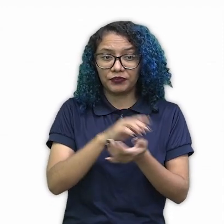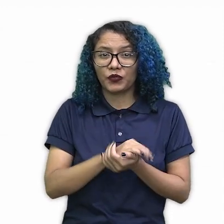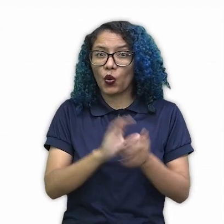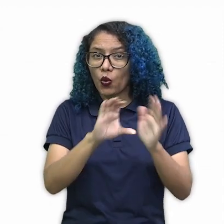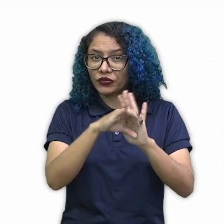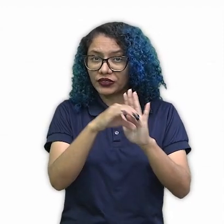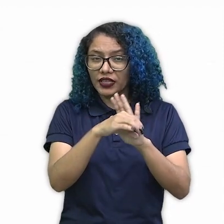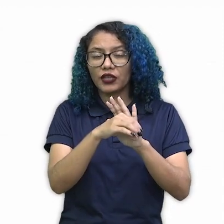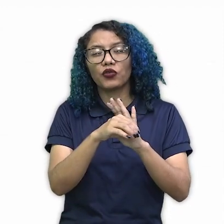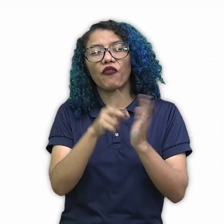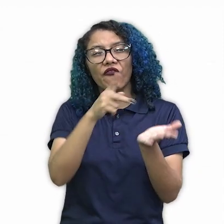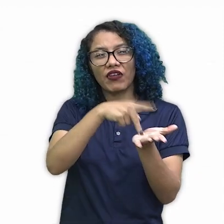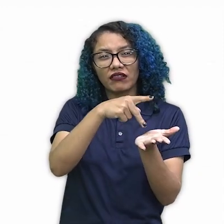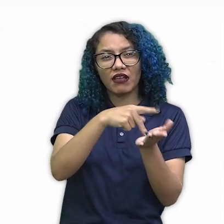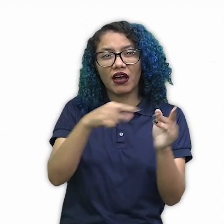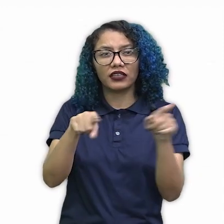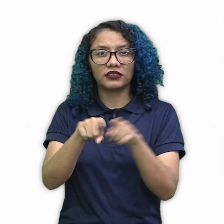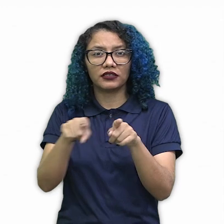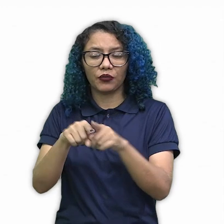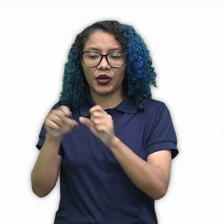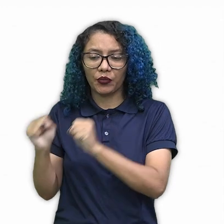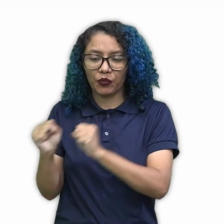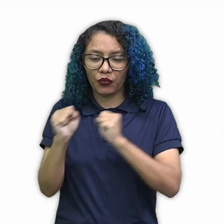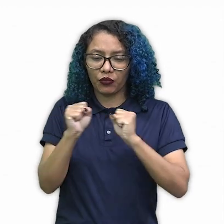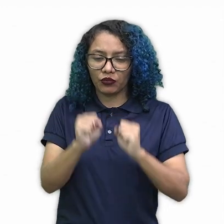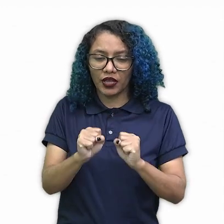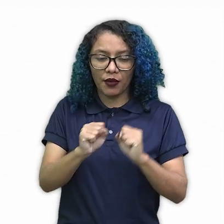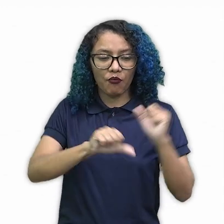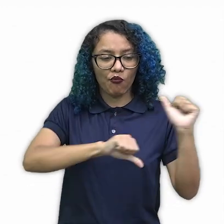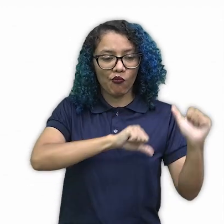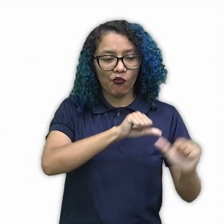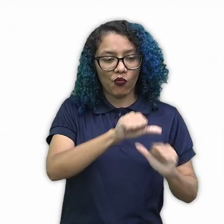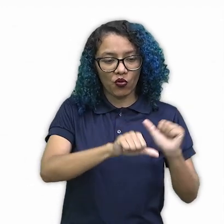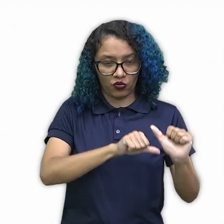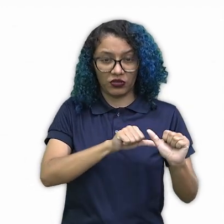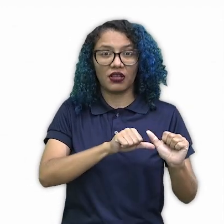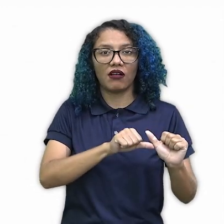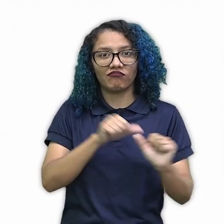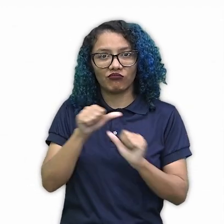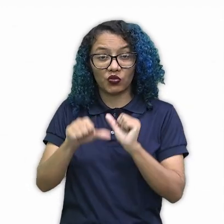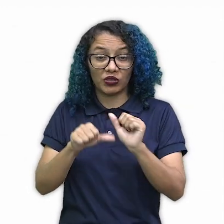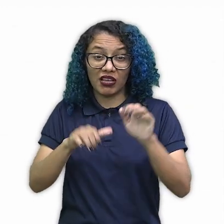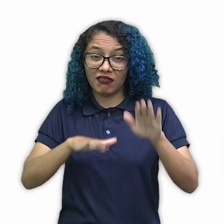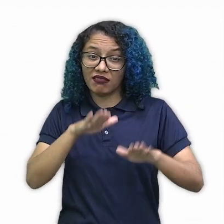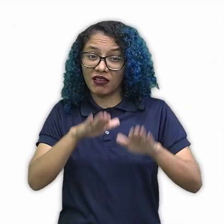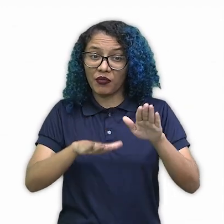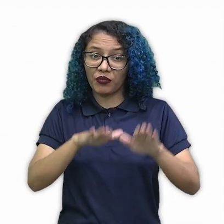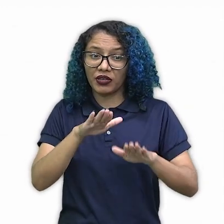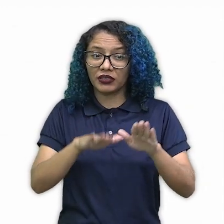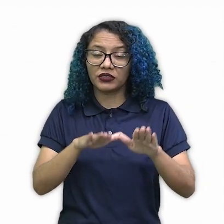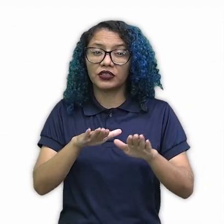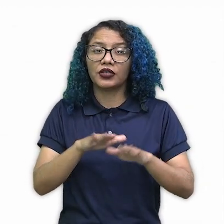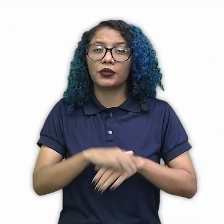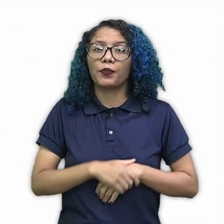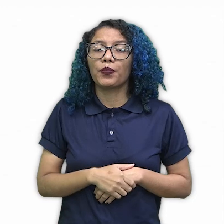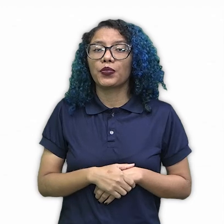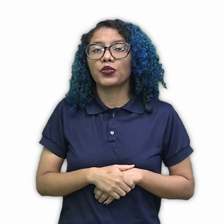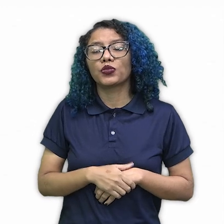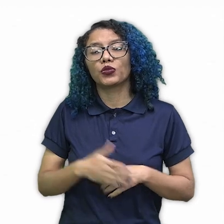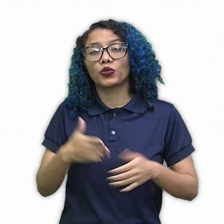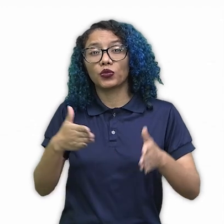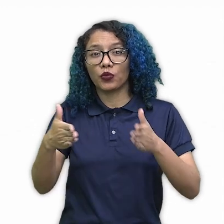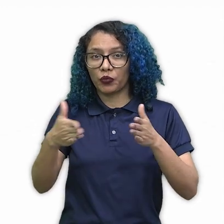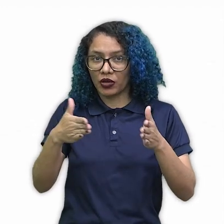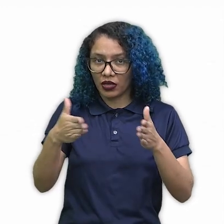ideia tanto da verdade quanto de poder, ela sofre alterações dependendo do tempo